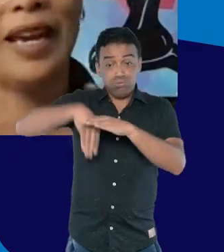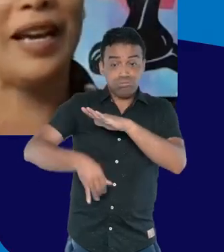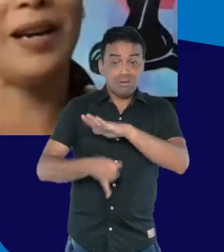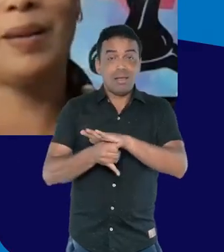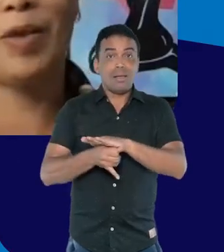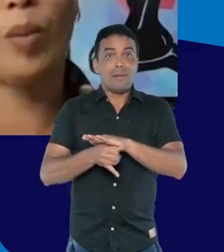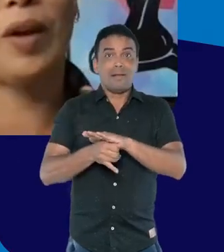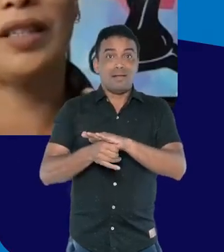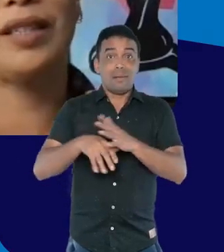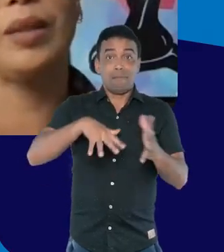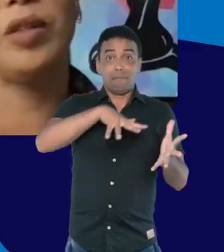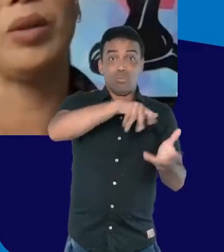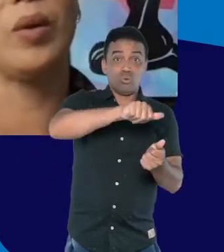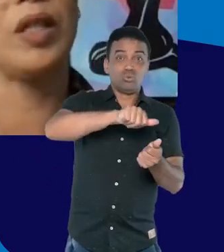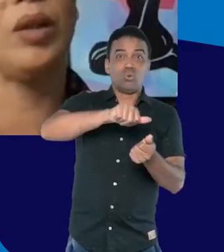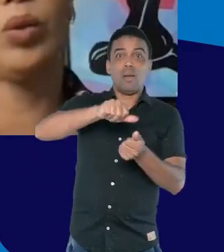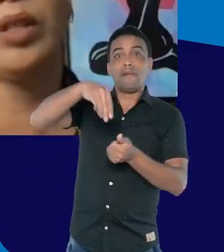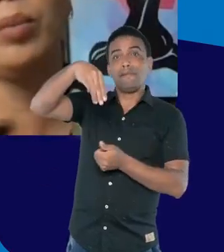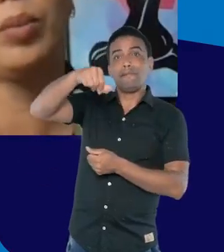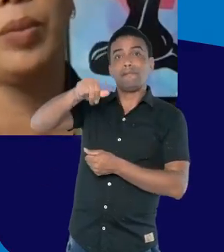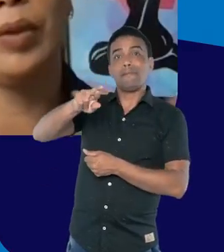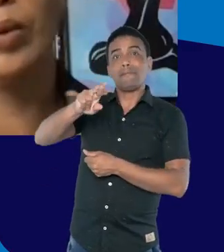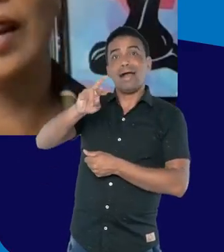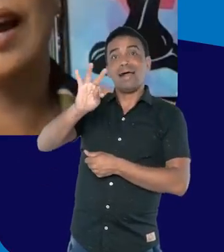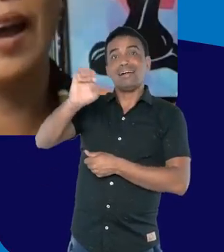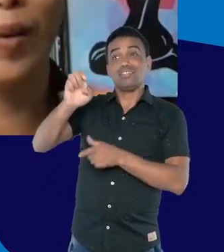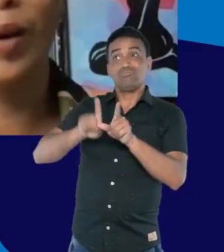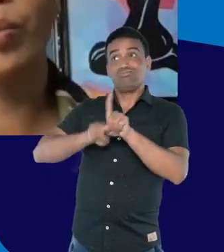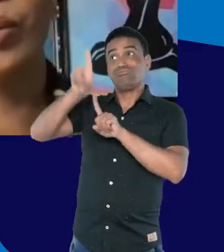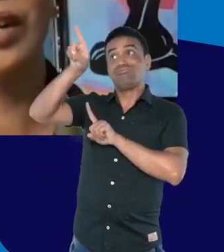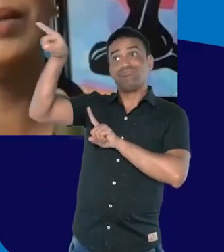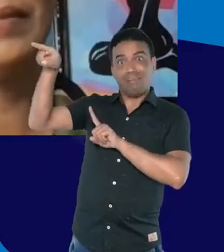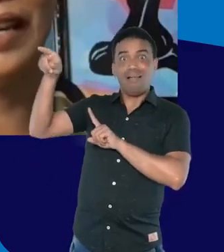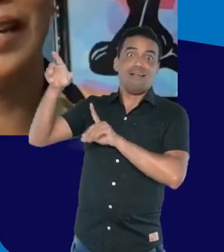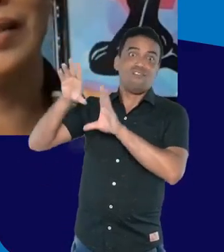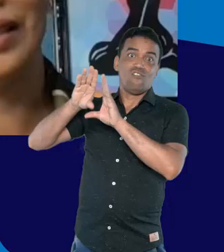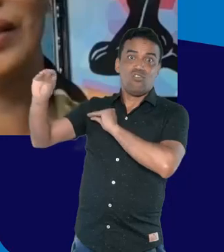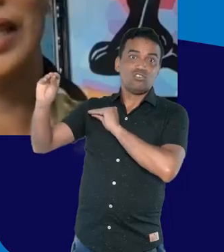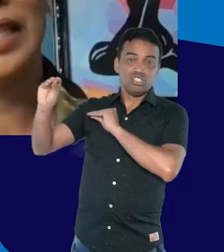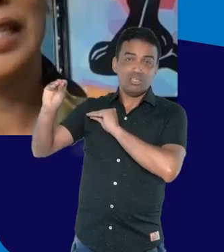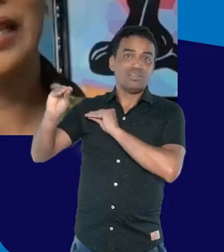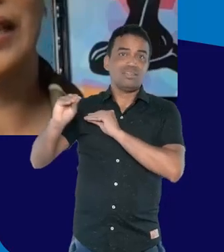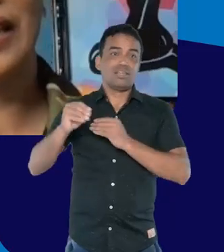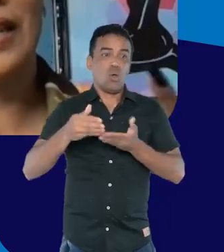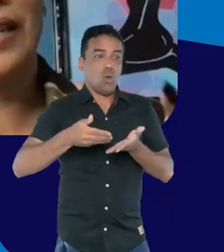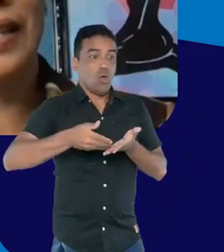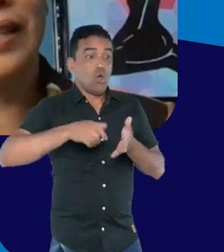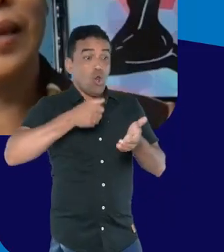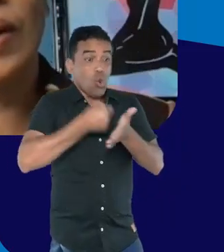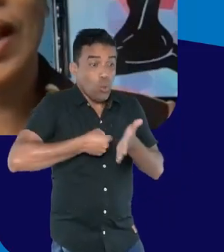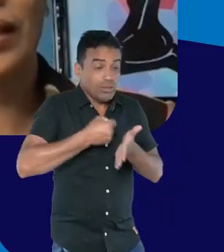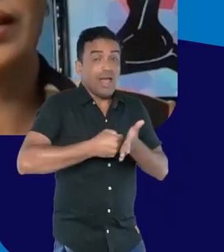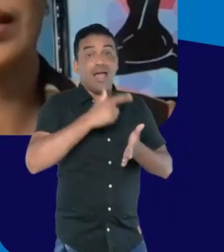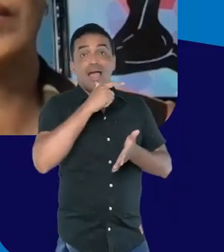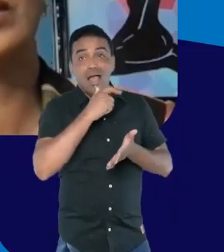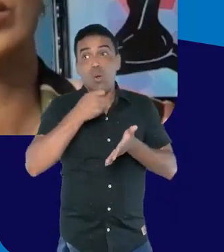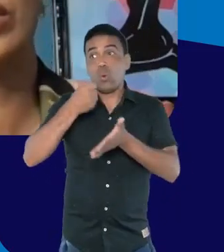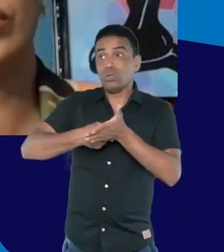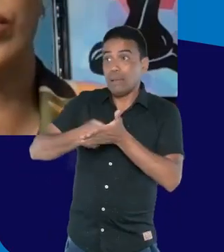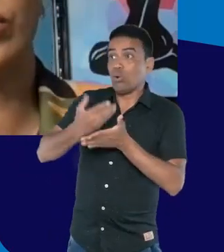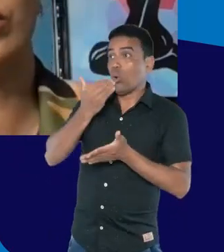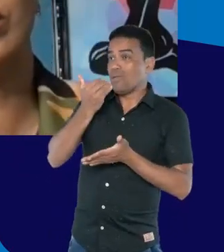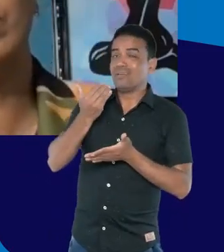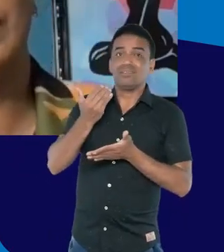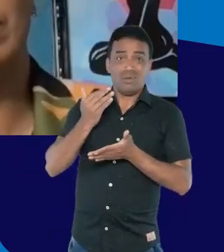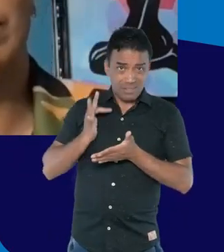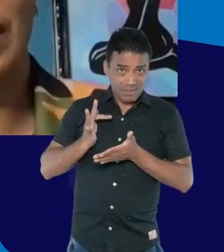enquanto a maior parte das pessoas luta por água, por alimento. Então, se são essas as visões